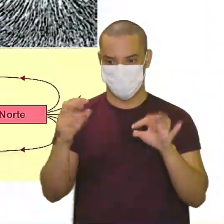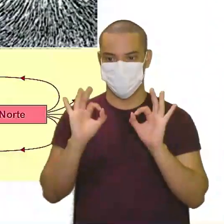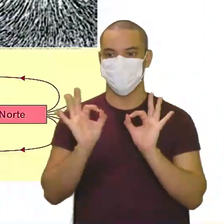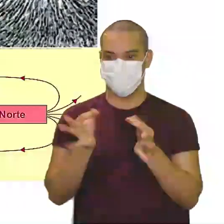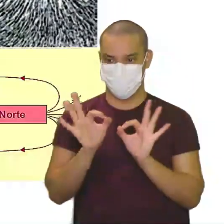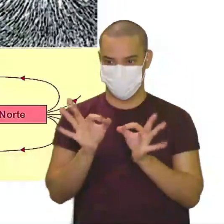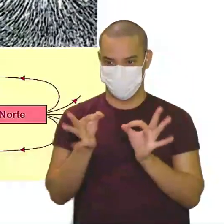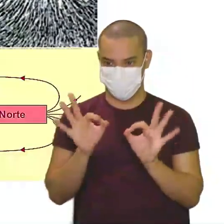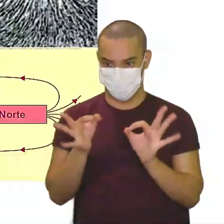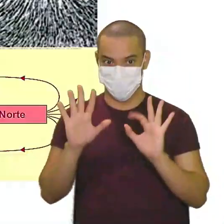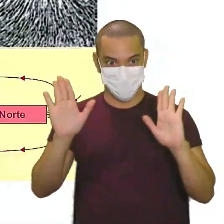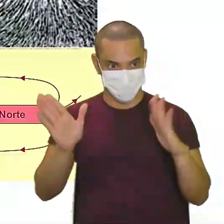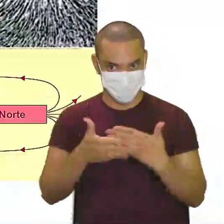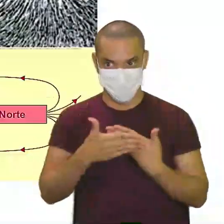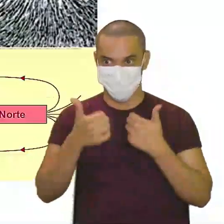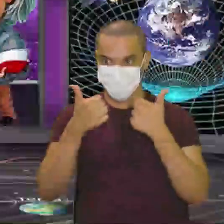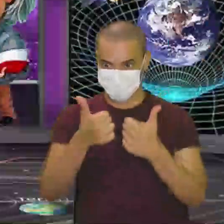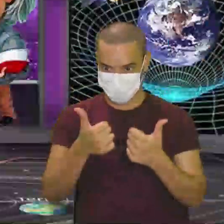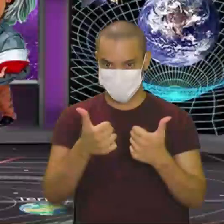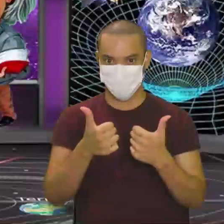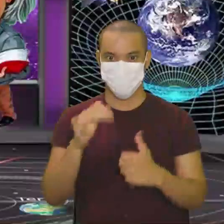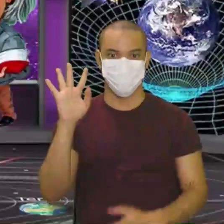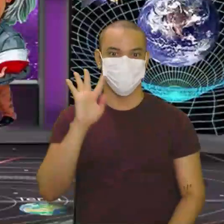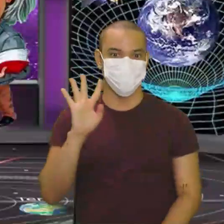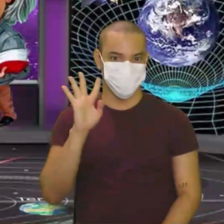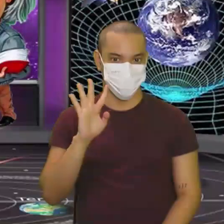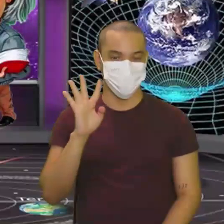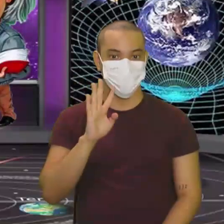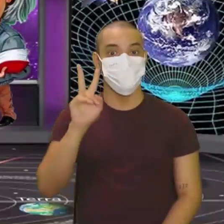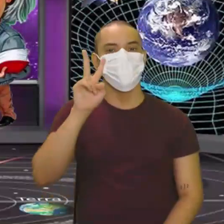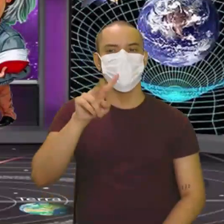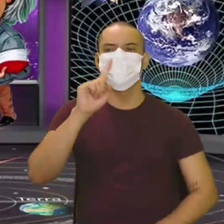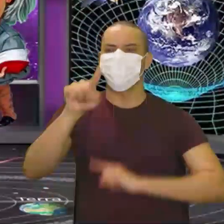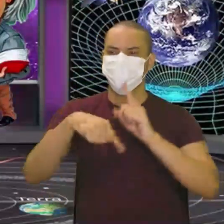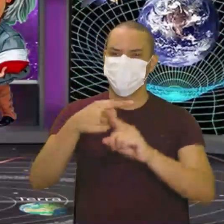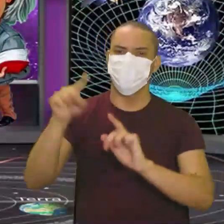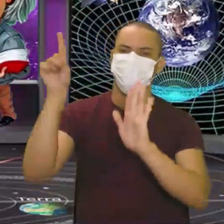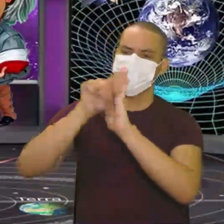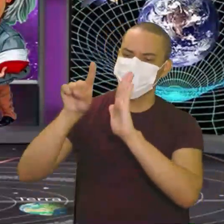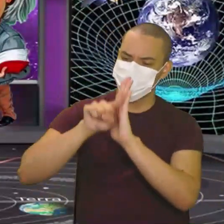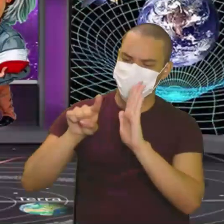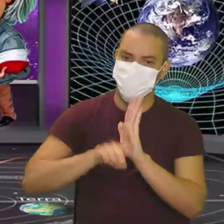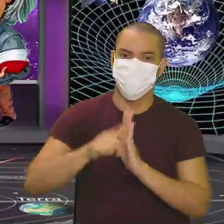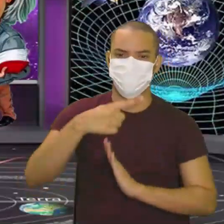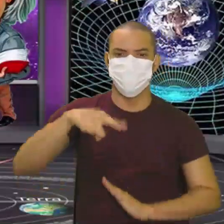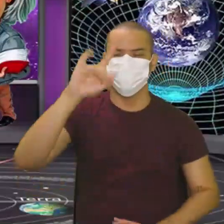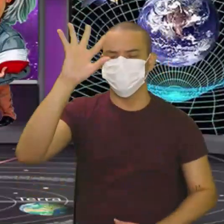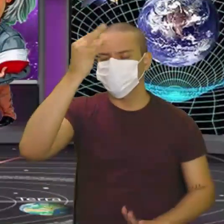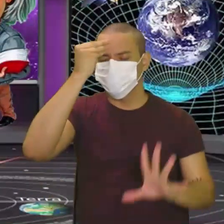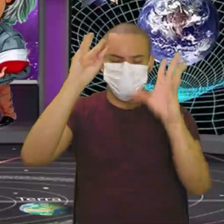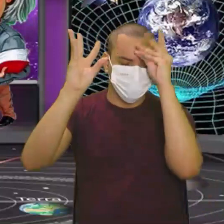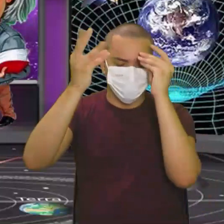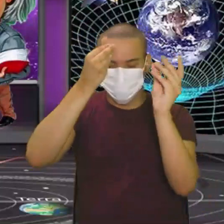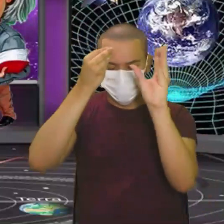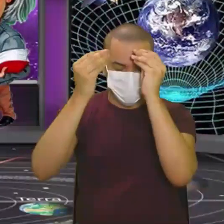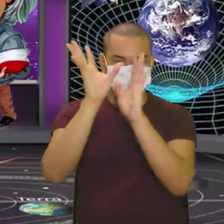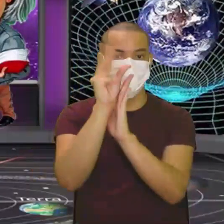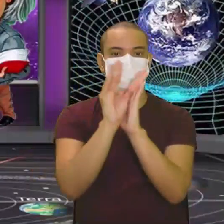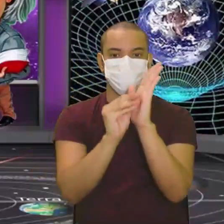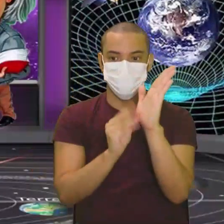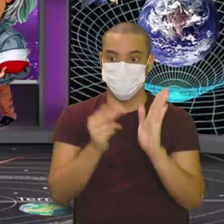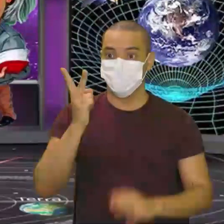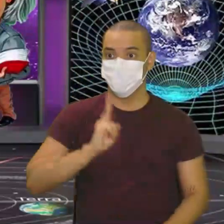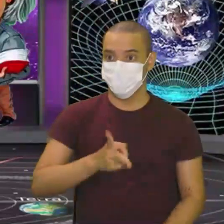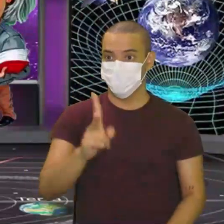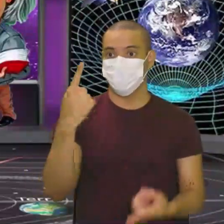tá pessoal fechou bacana né reveja o nosso questão de novo para que vocês ficassem bem o conteúdo e